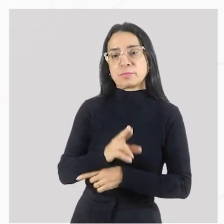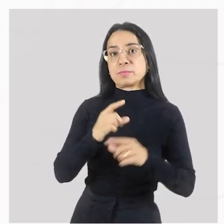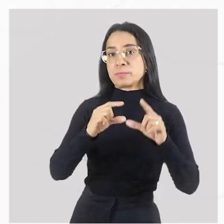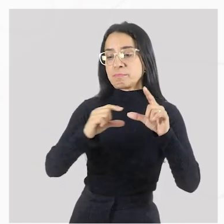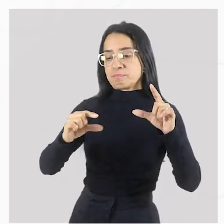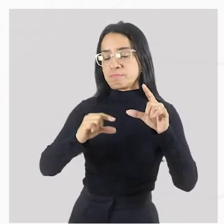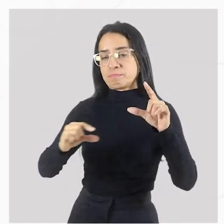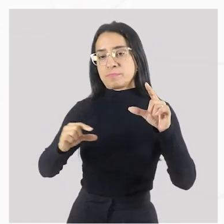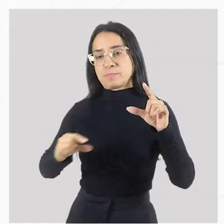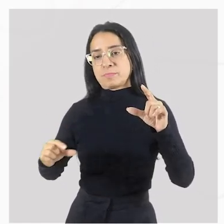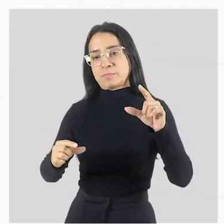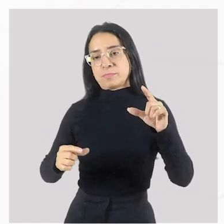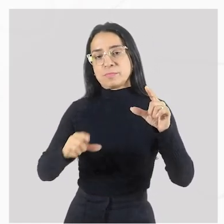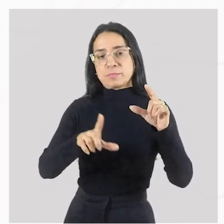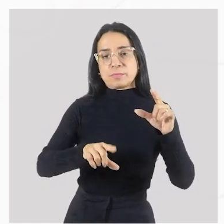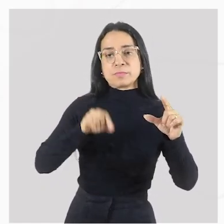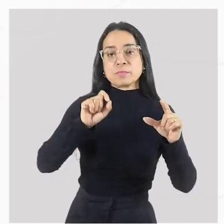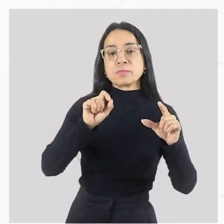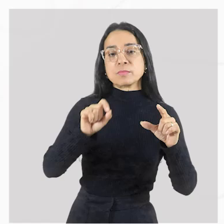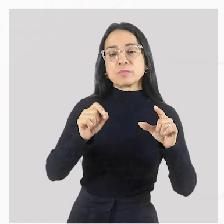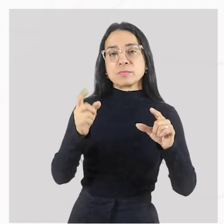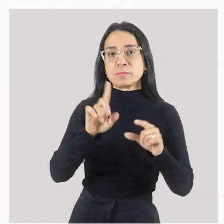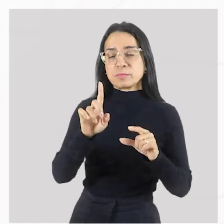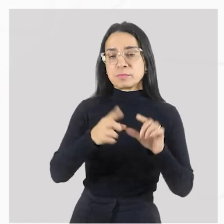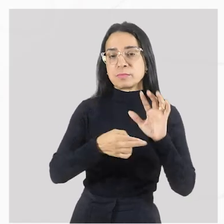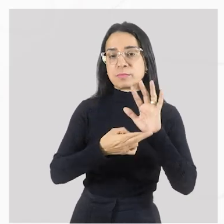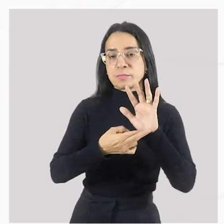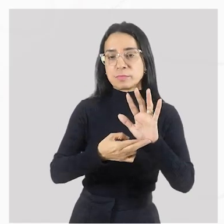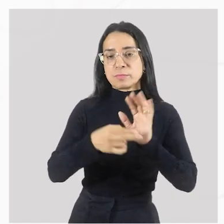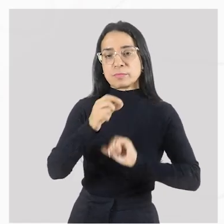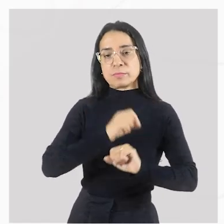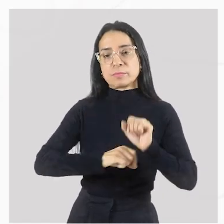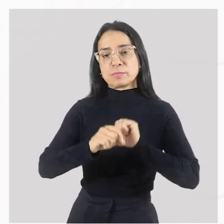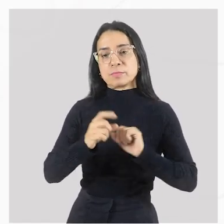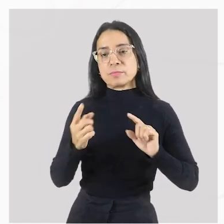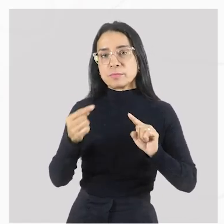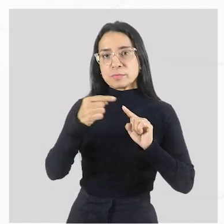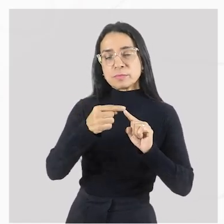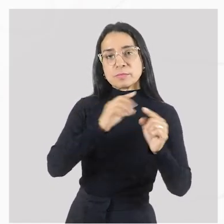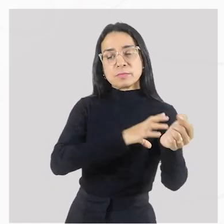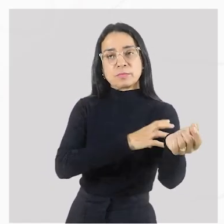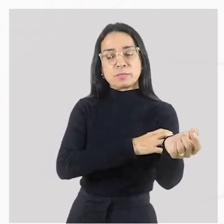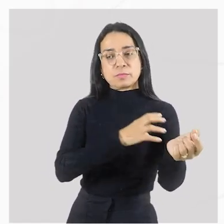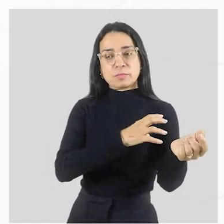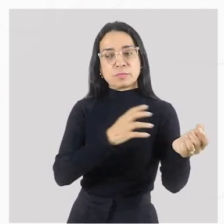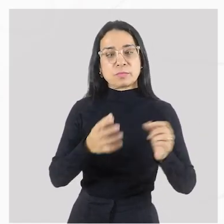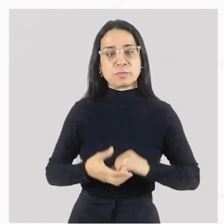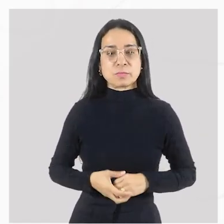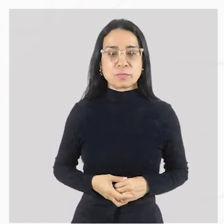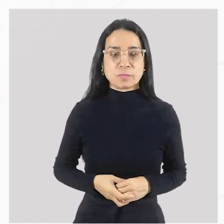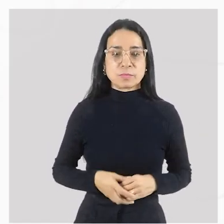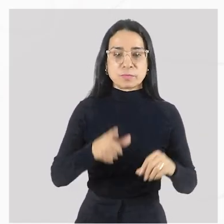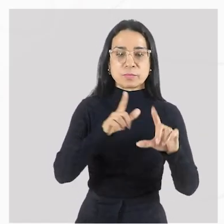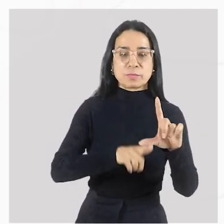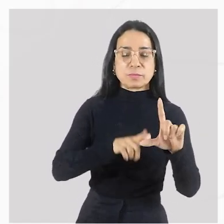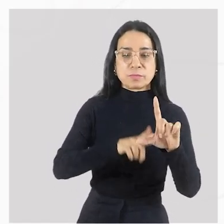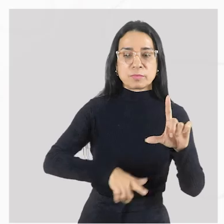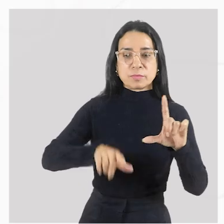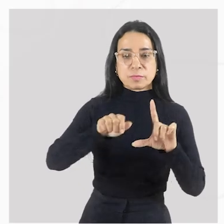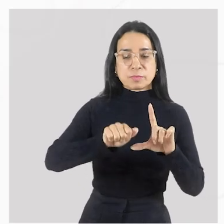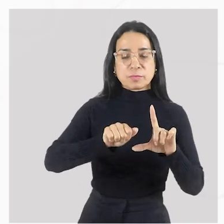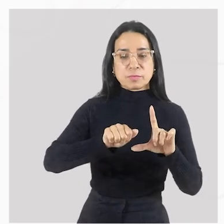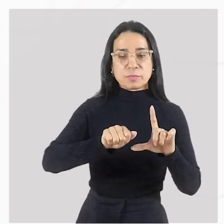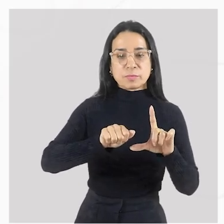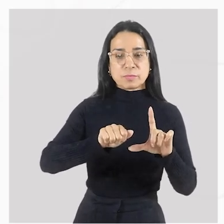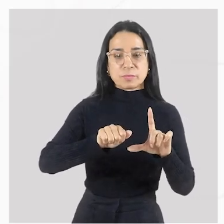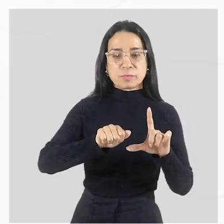e marque aquela que não representa uma função dos músculos. Letra A, nós temos transmissão de impulsos